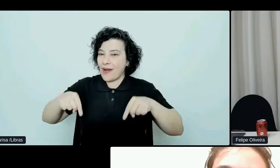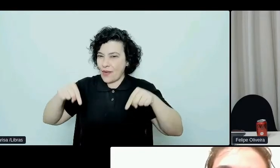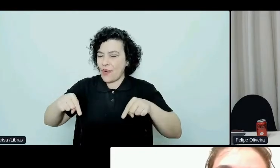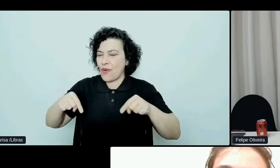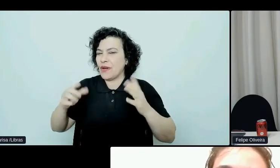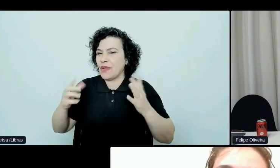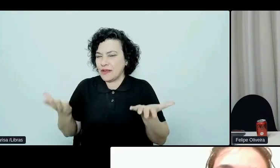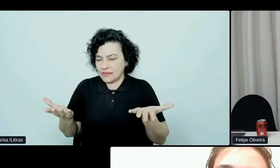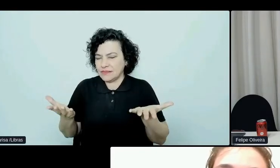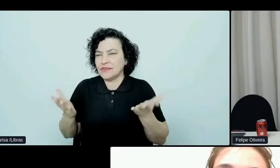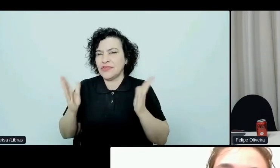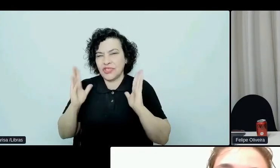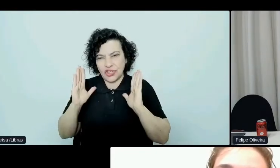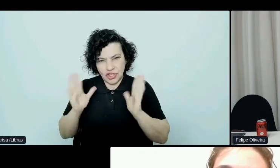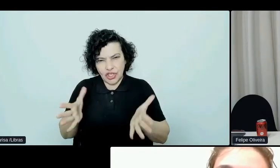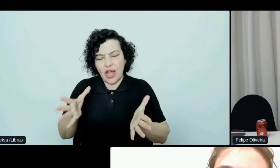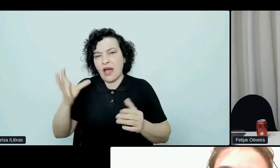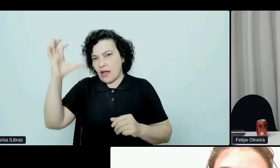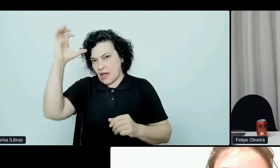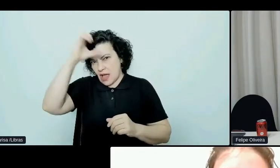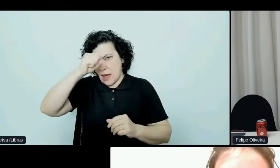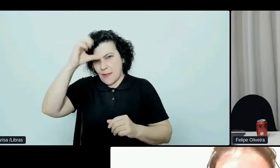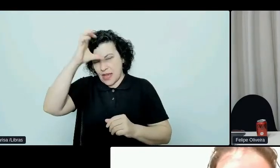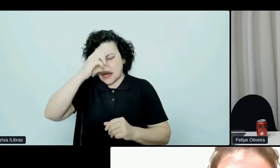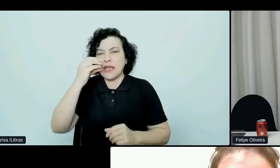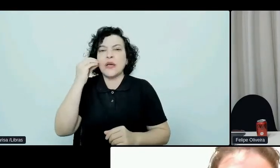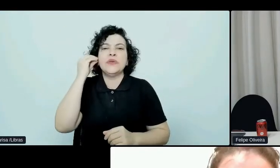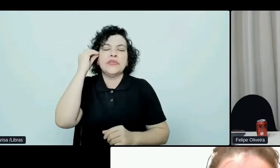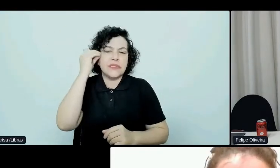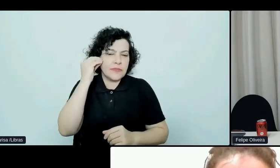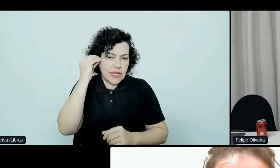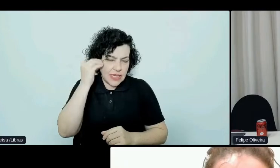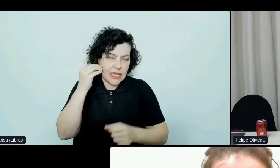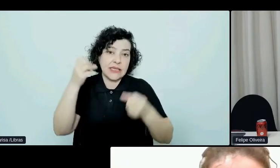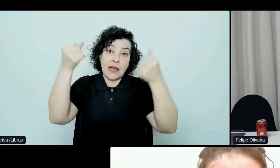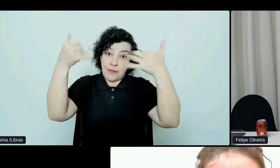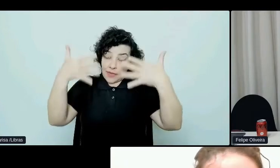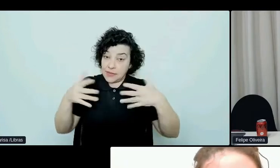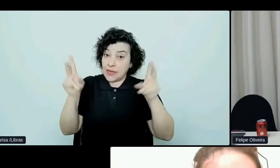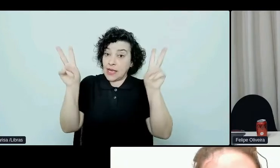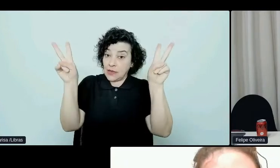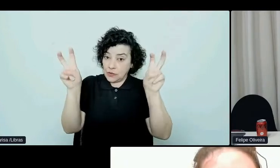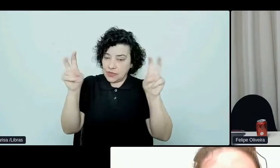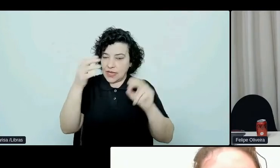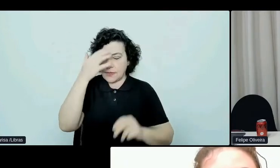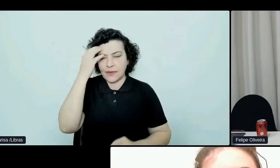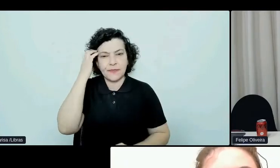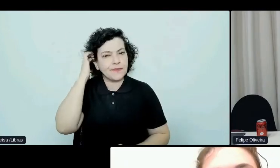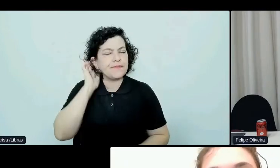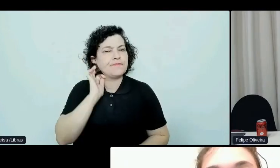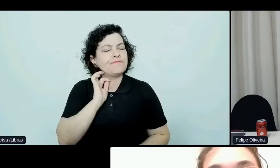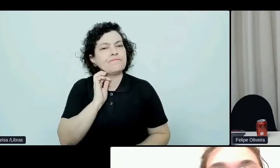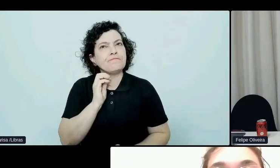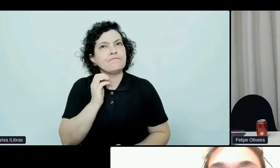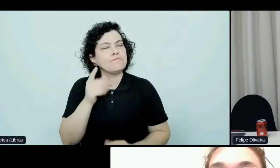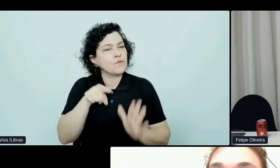como soft skill, né? Então, por exemplo, a Kátia, que antes de psicóloga já tinha uma experiência profissional grande,